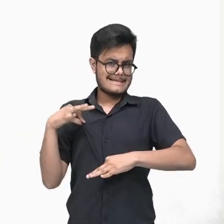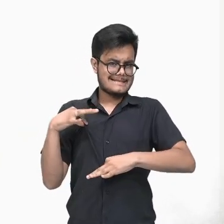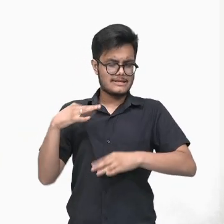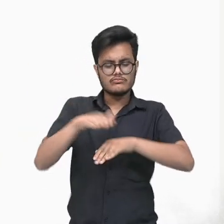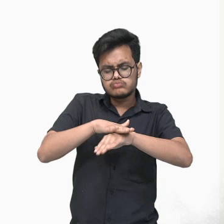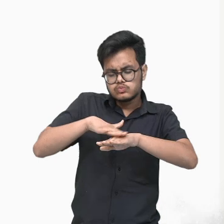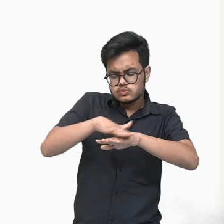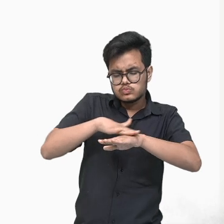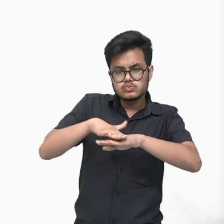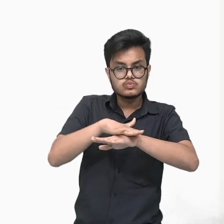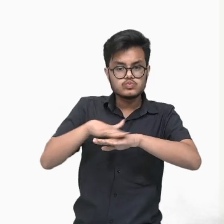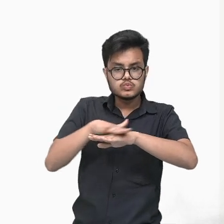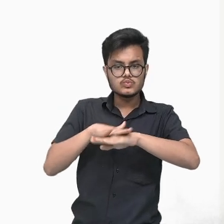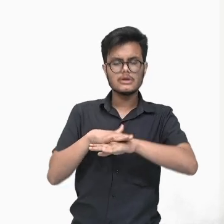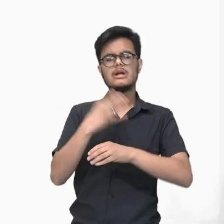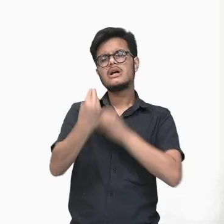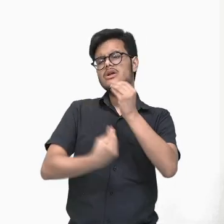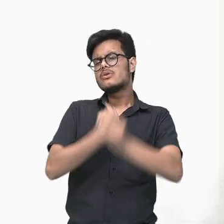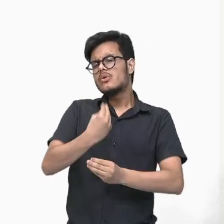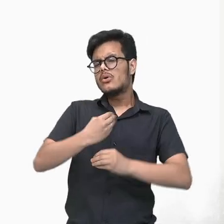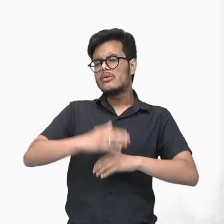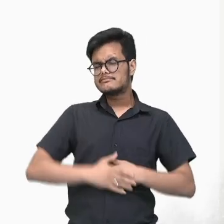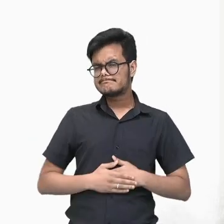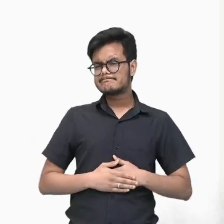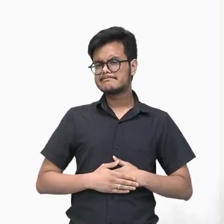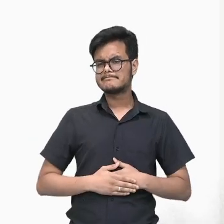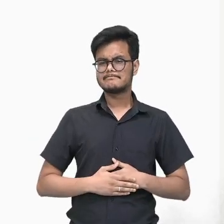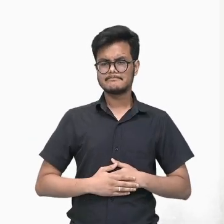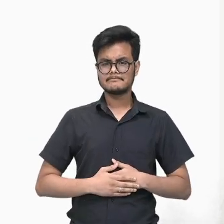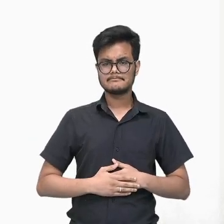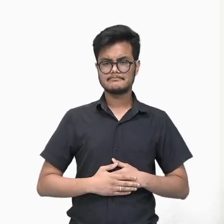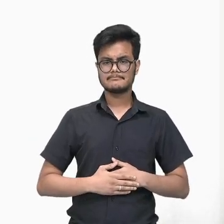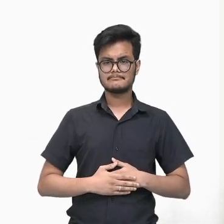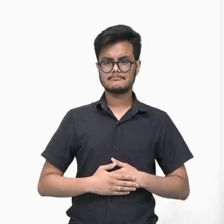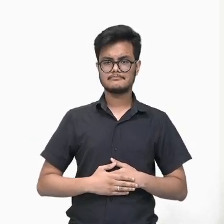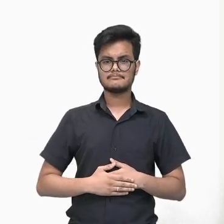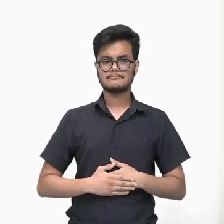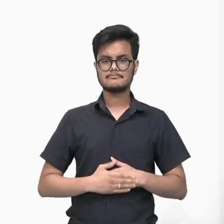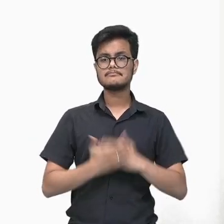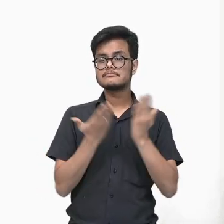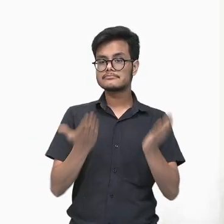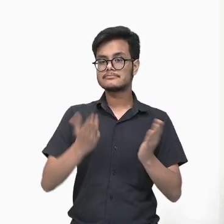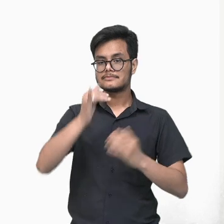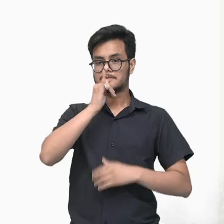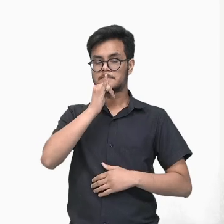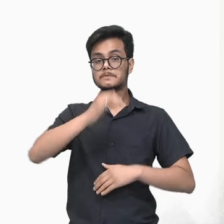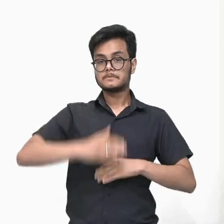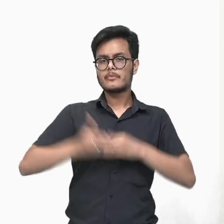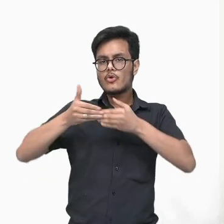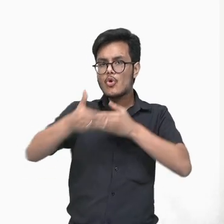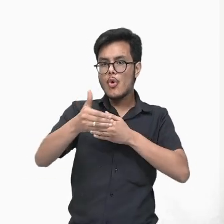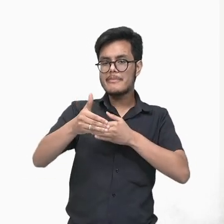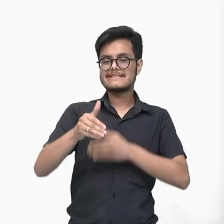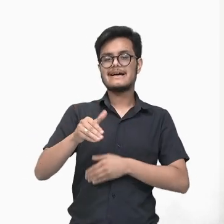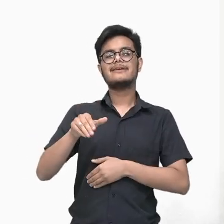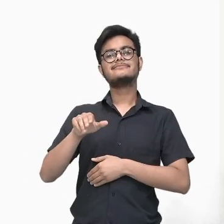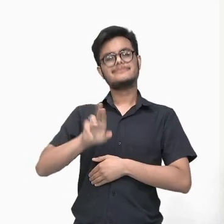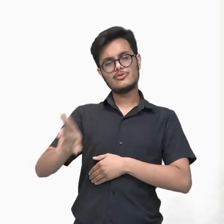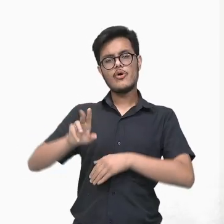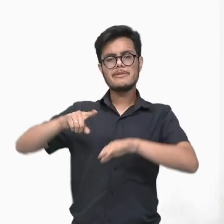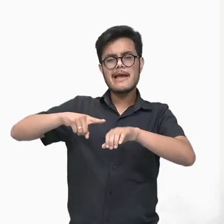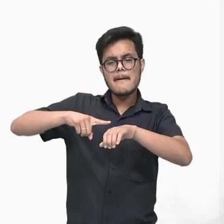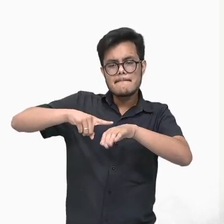antes da eletrização. Durante significa dizer que eu irei atritar